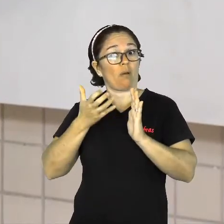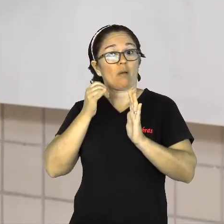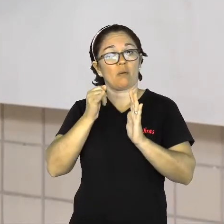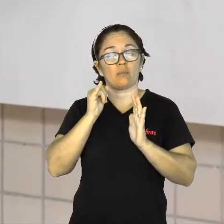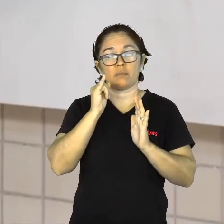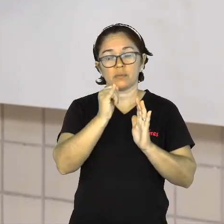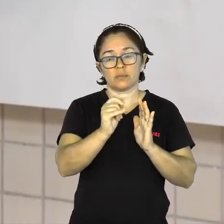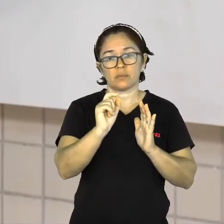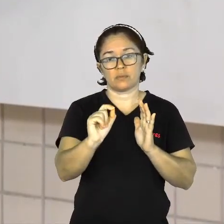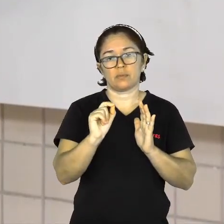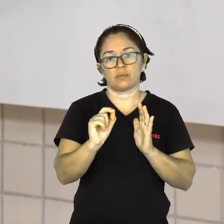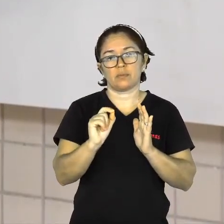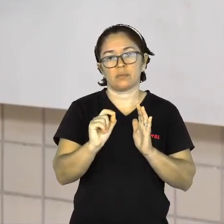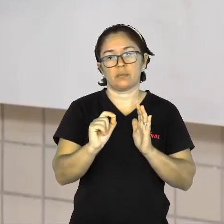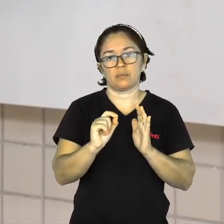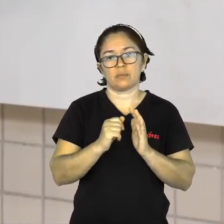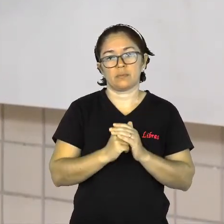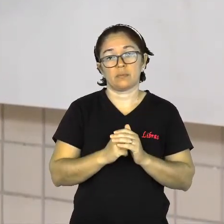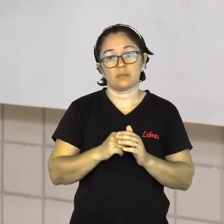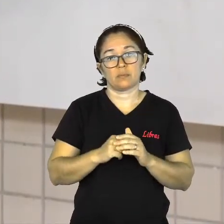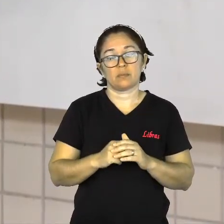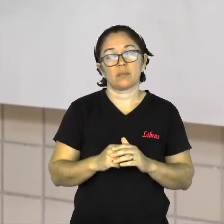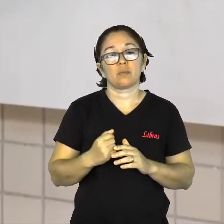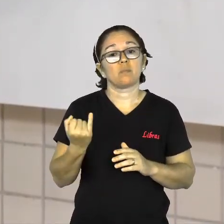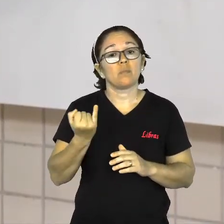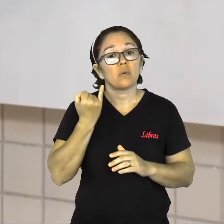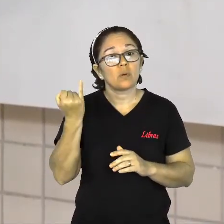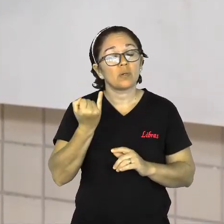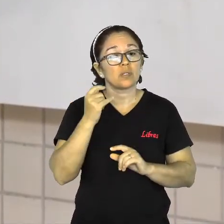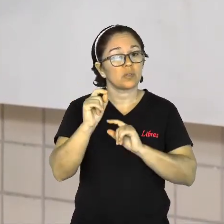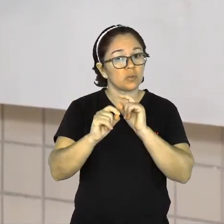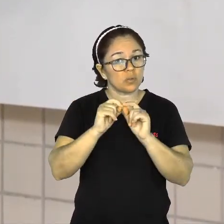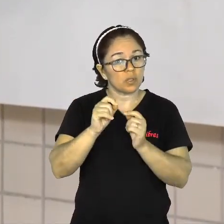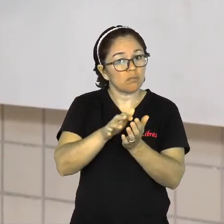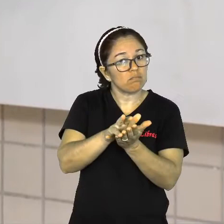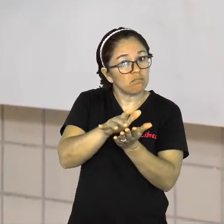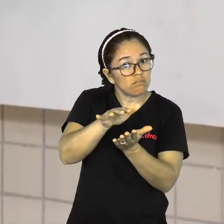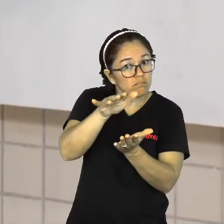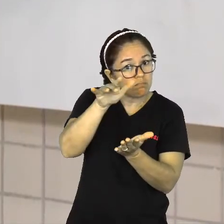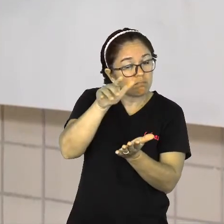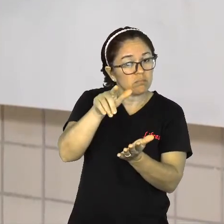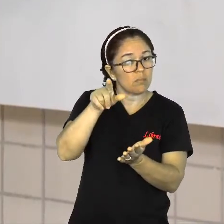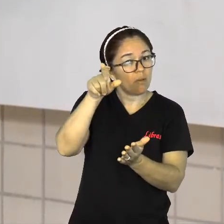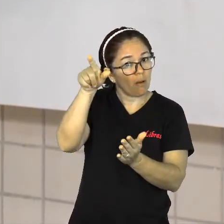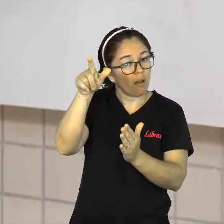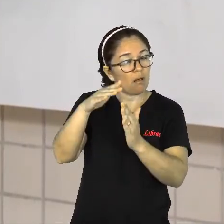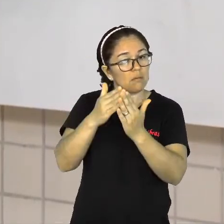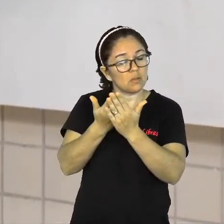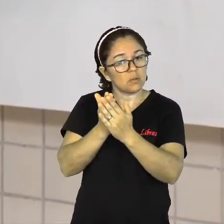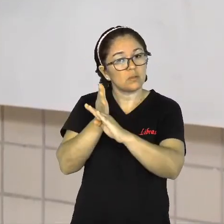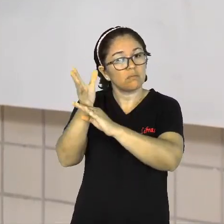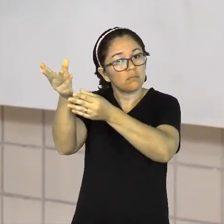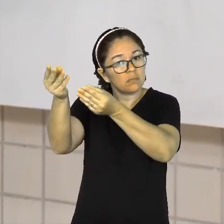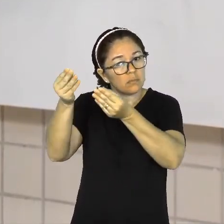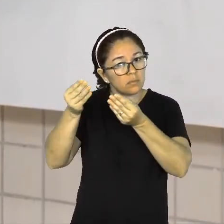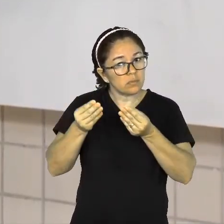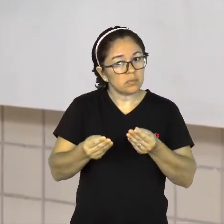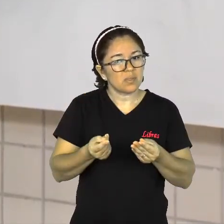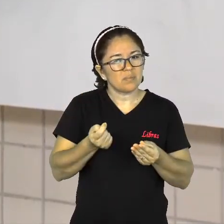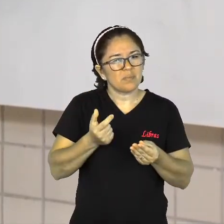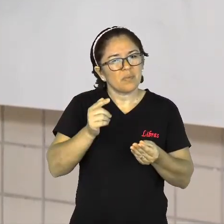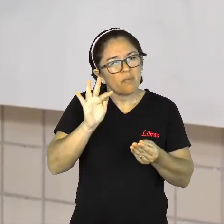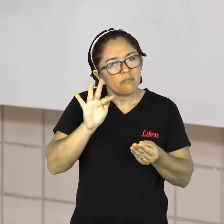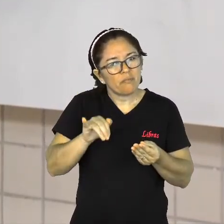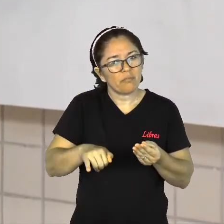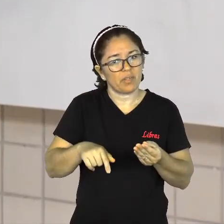você, turminha. Relembro que você tem que pegar os blocos de atividades, estamos quase finalizando o ano letivo, então